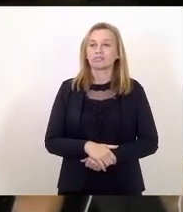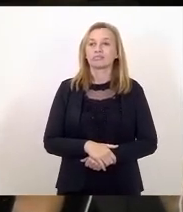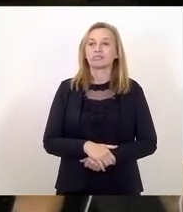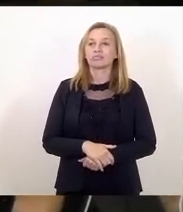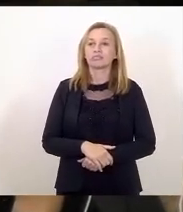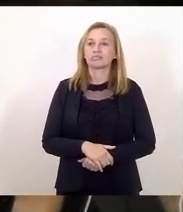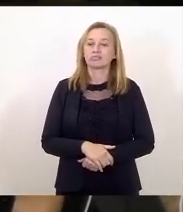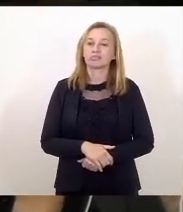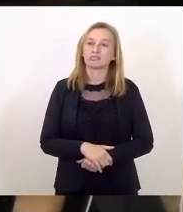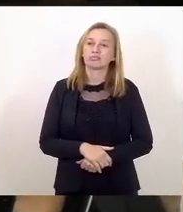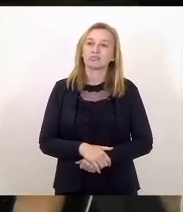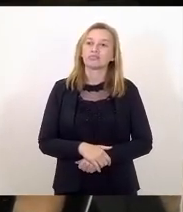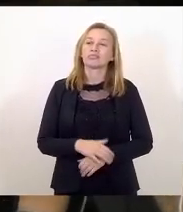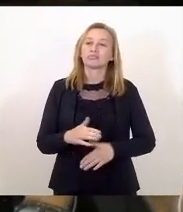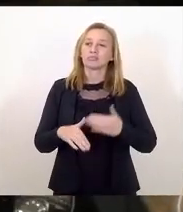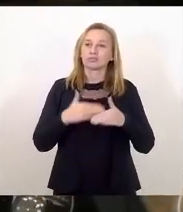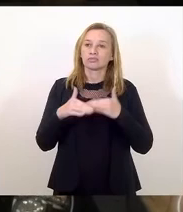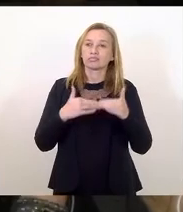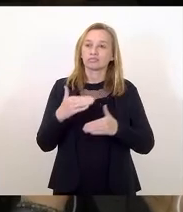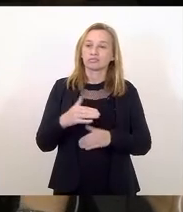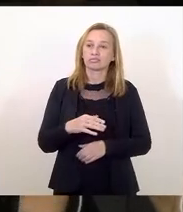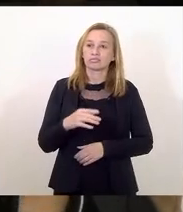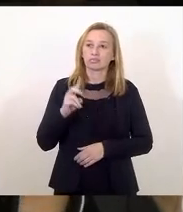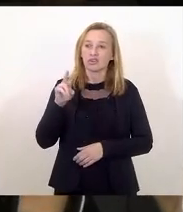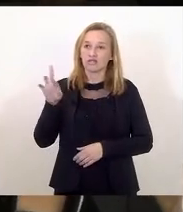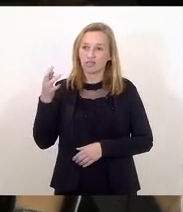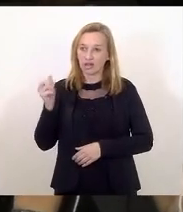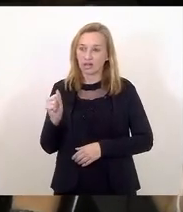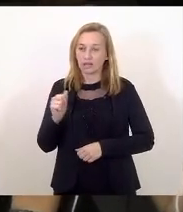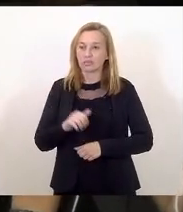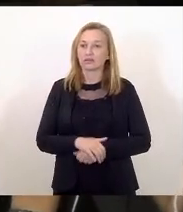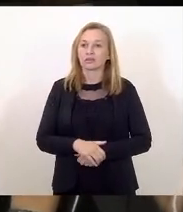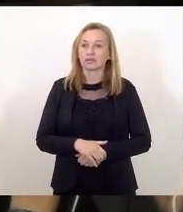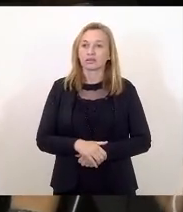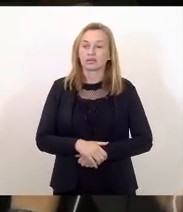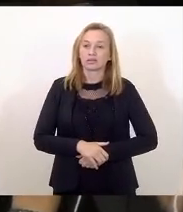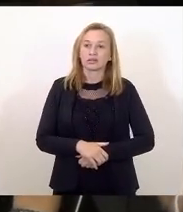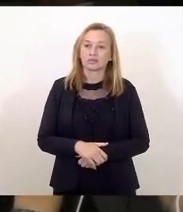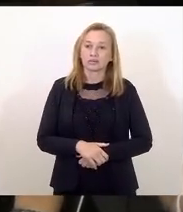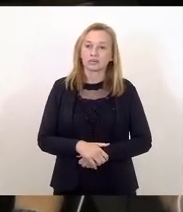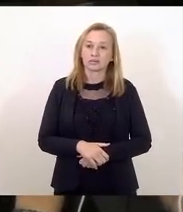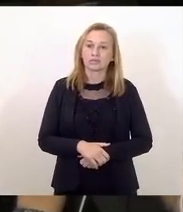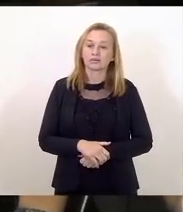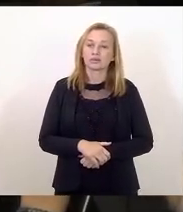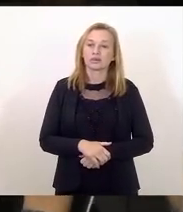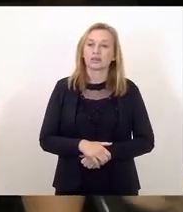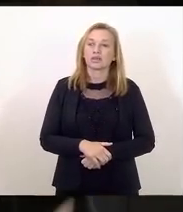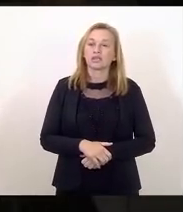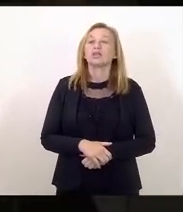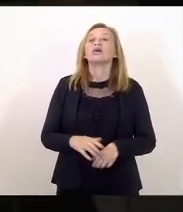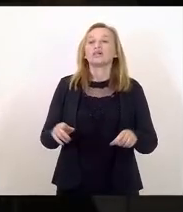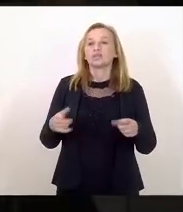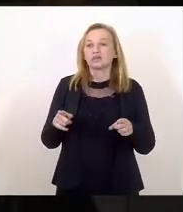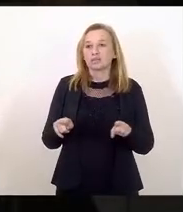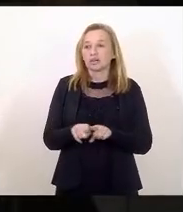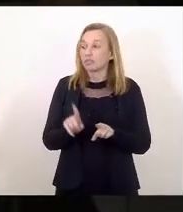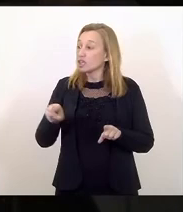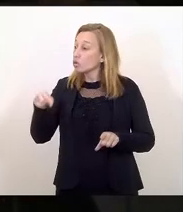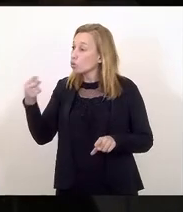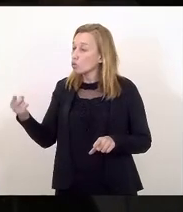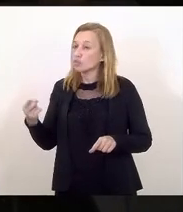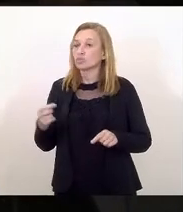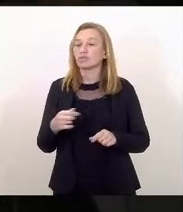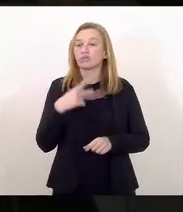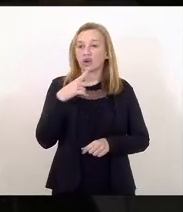organizadas, desenvolvidas pela Vera Vasconcelos, é certamente uma grande contribuição no campo da educação infantil. Queria também fazer uma outra nota